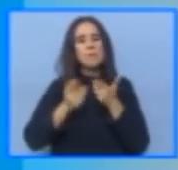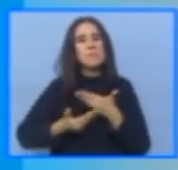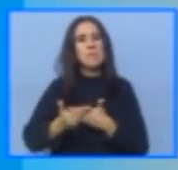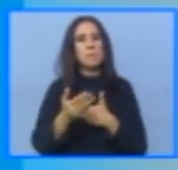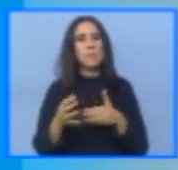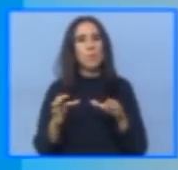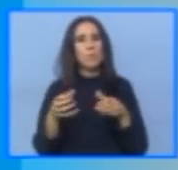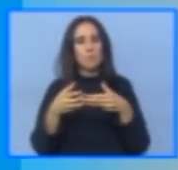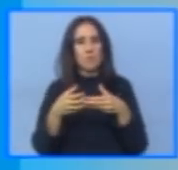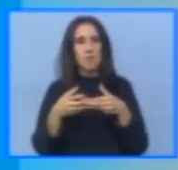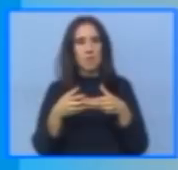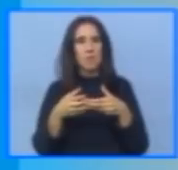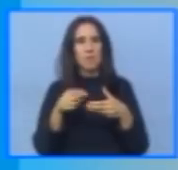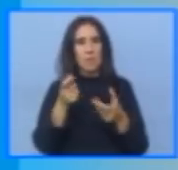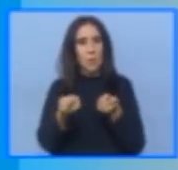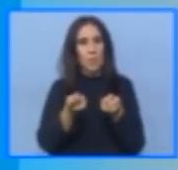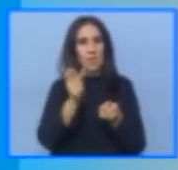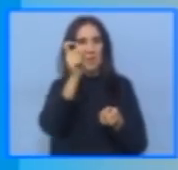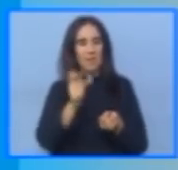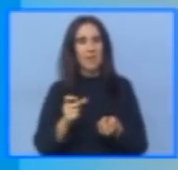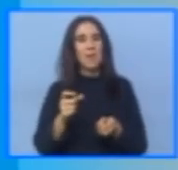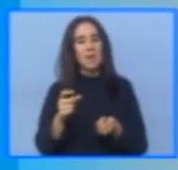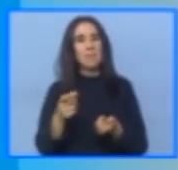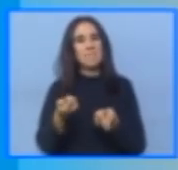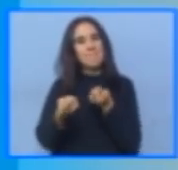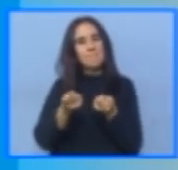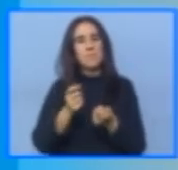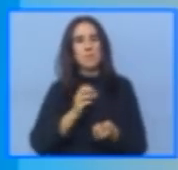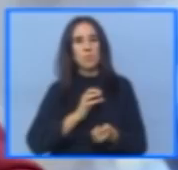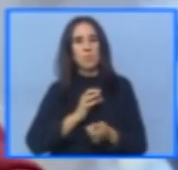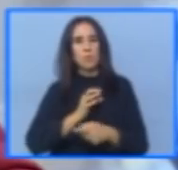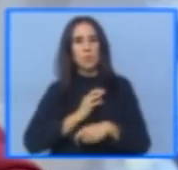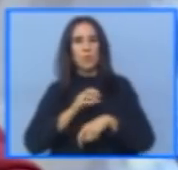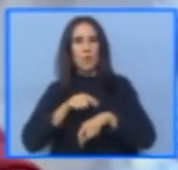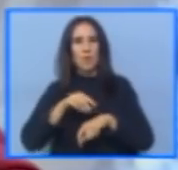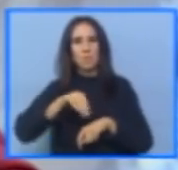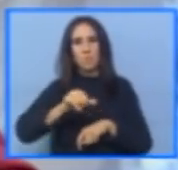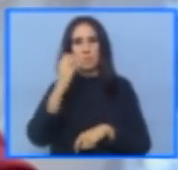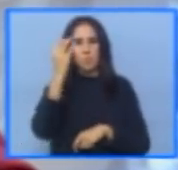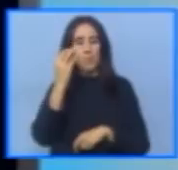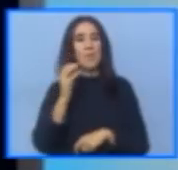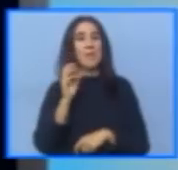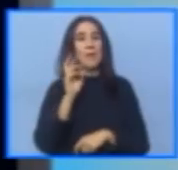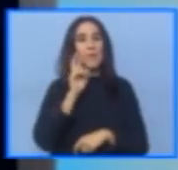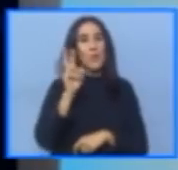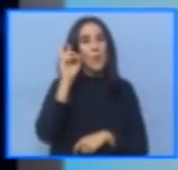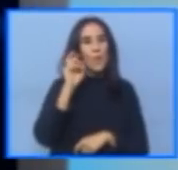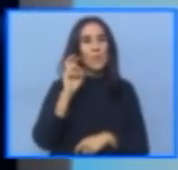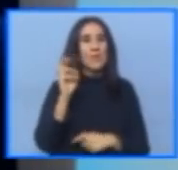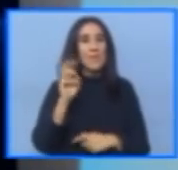comunidade que coordena, que preside a Paróquia da Senhora da Hora, no Porto, não é? E para quem nos está a ver e ouvir e não é daquelas